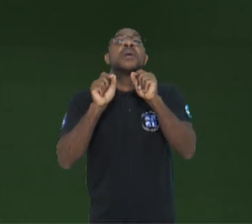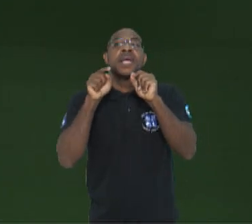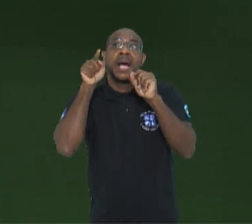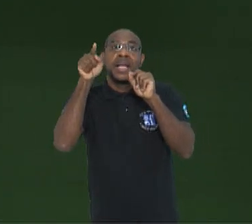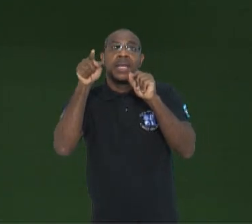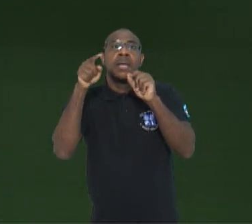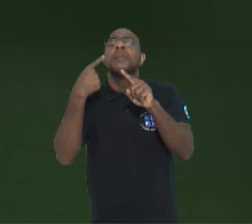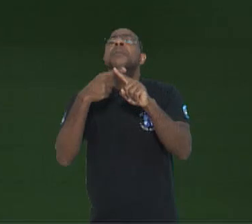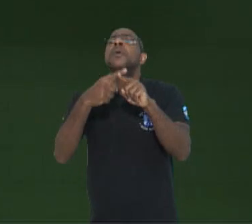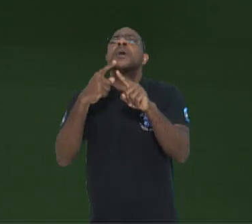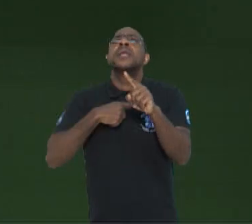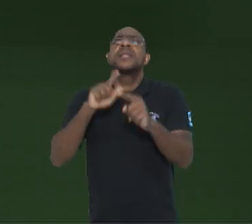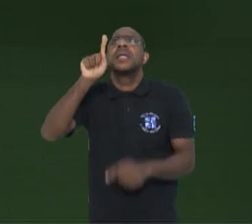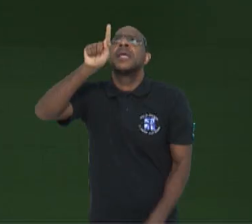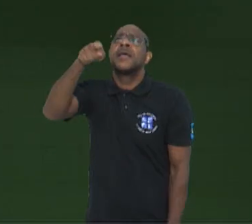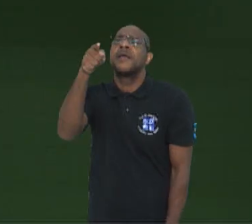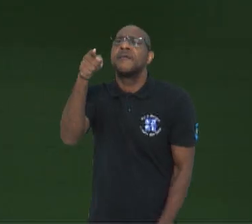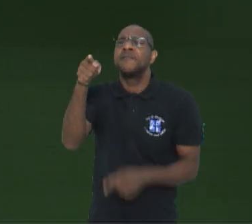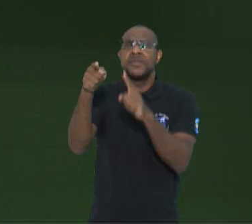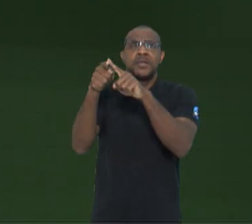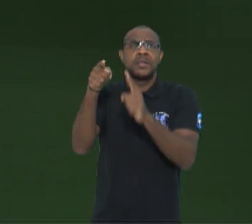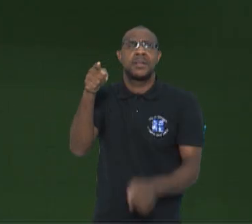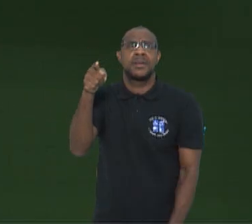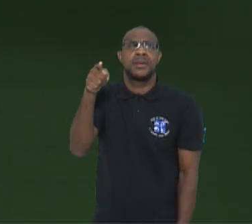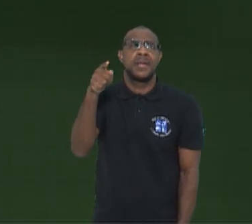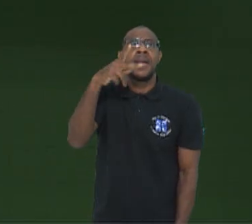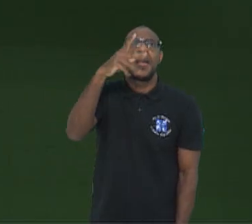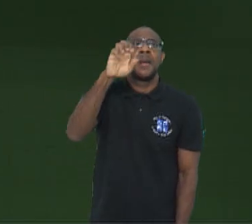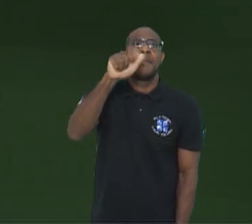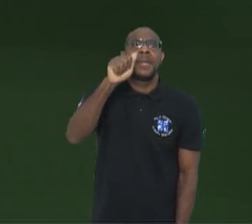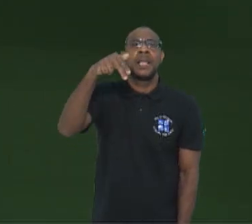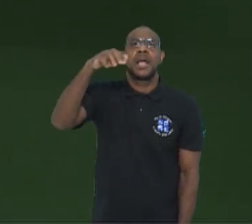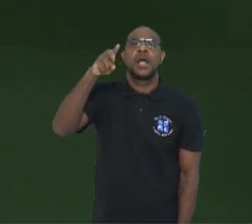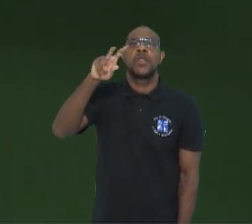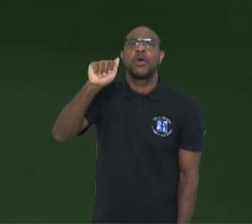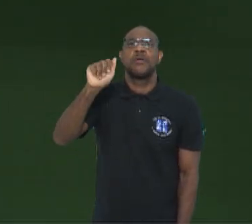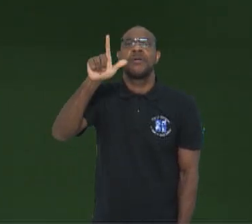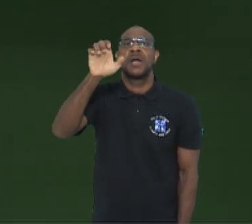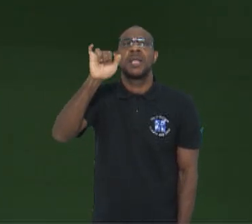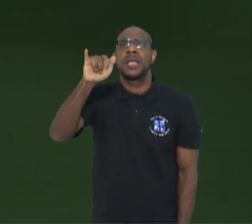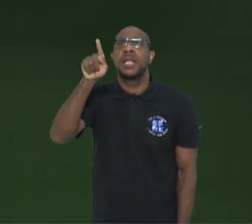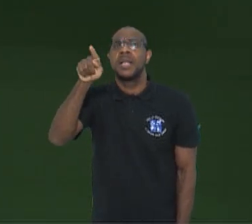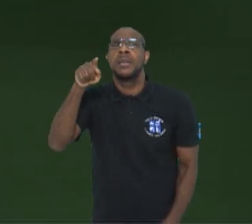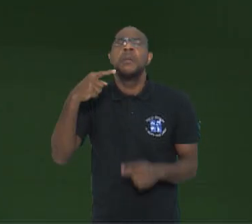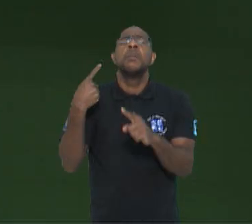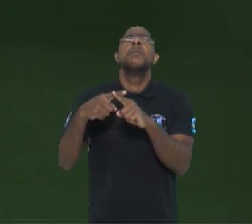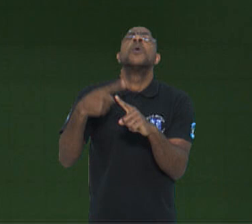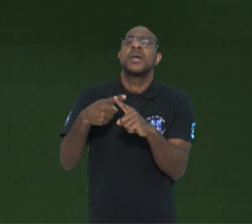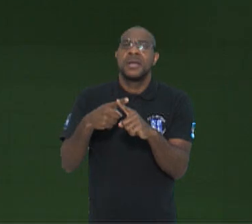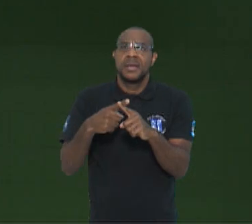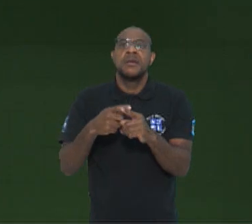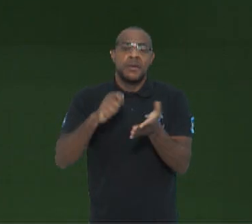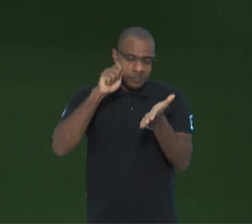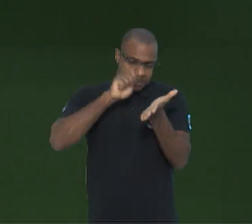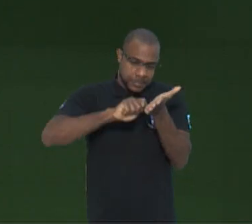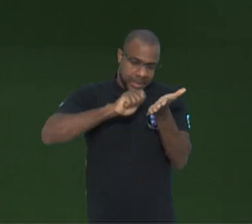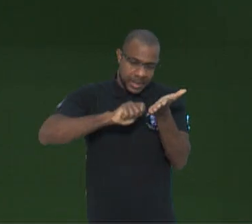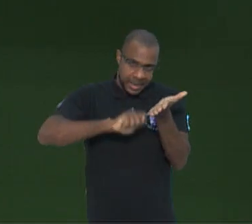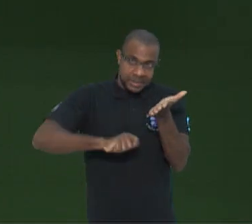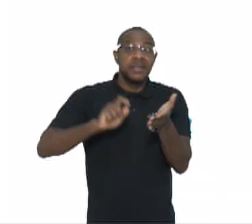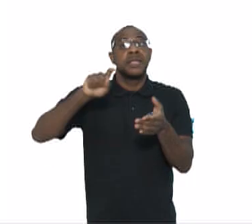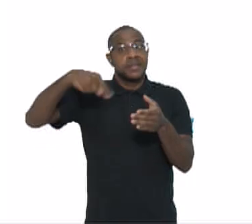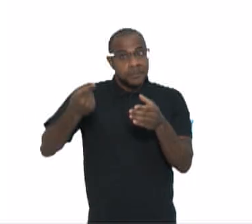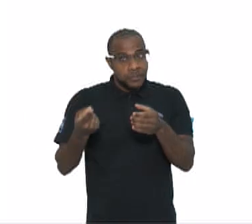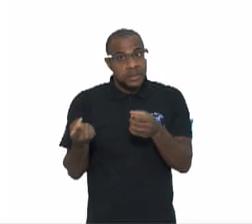que existe essa vírgula em pela nova lei, ok? Façam aí, a gente já volta para ver a